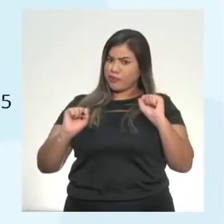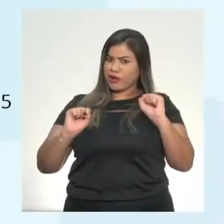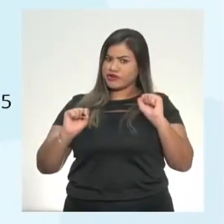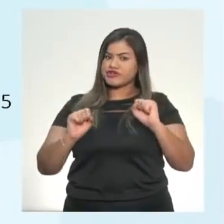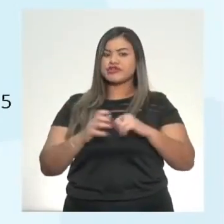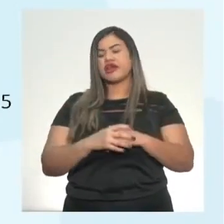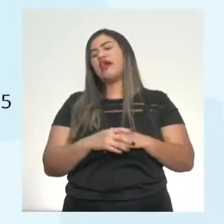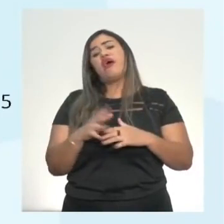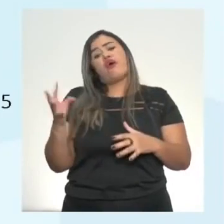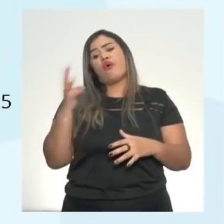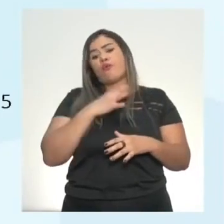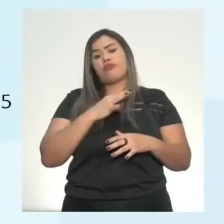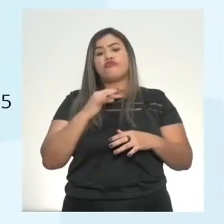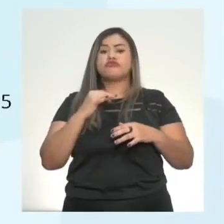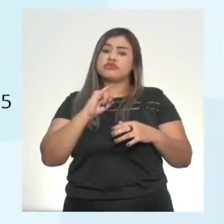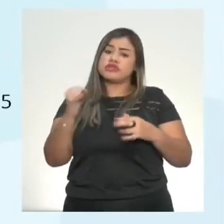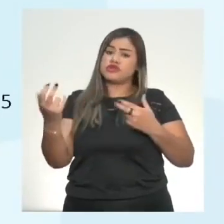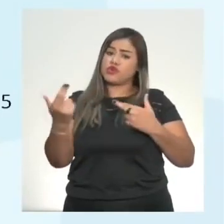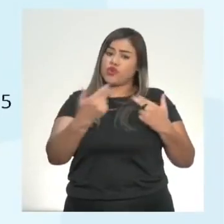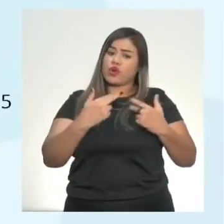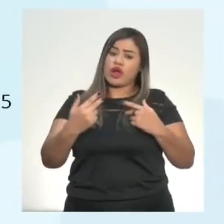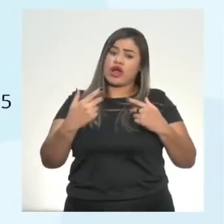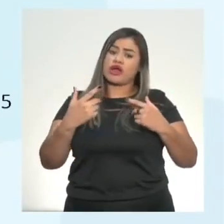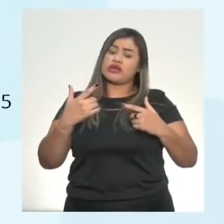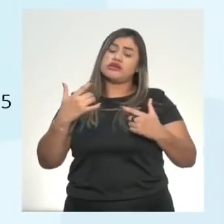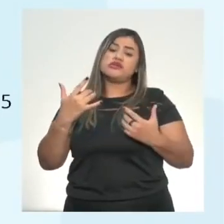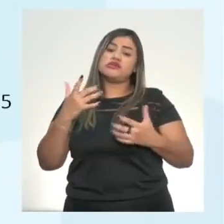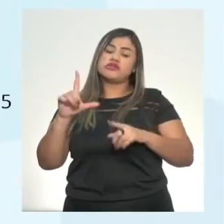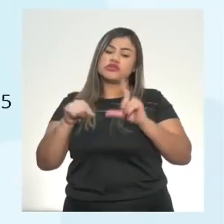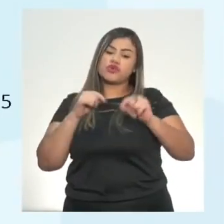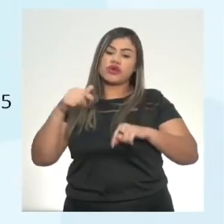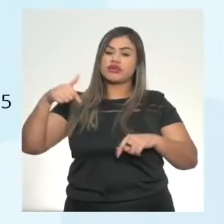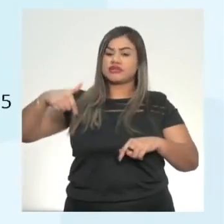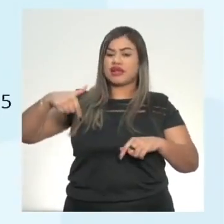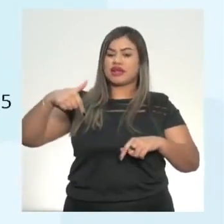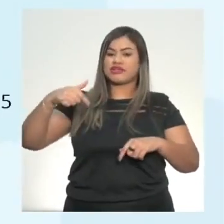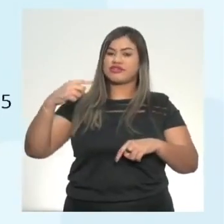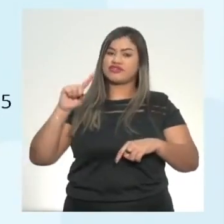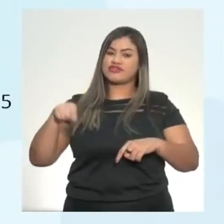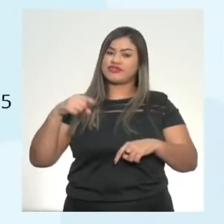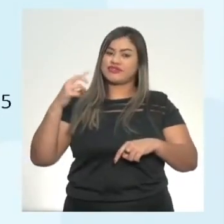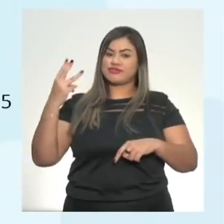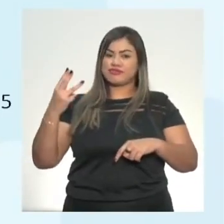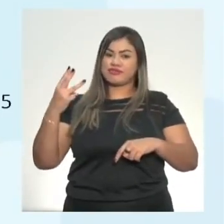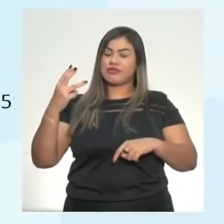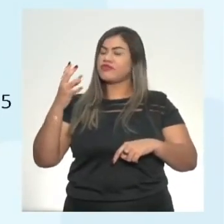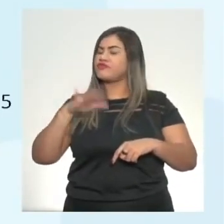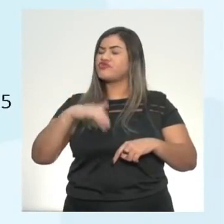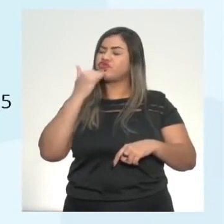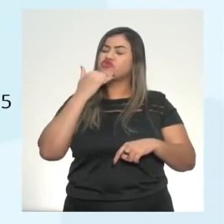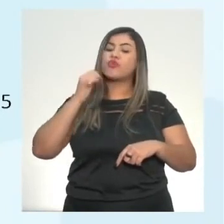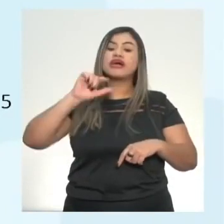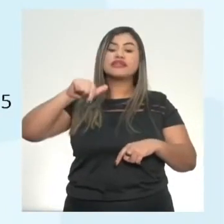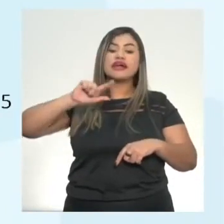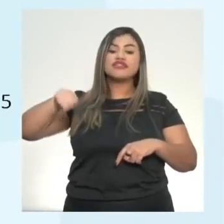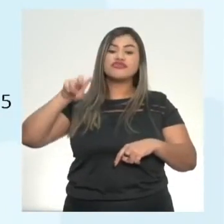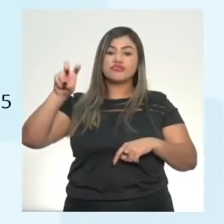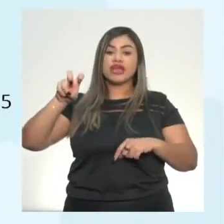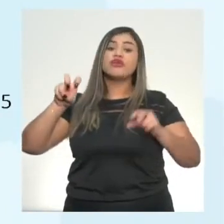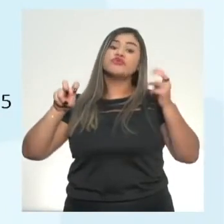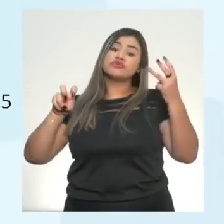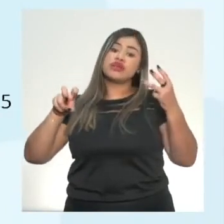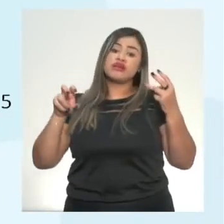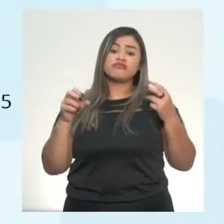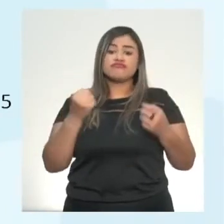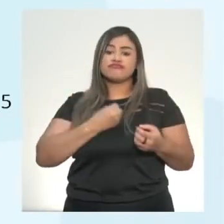É claro que se elas são semelhantes, se eu escolhesse o 7,5 e o 3, é claro que vai dar o mesmo valor. Então, eu vou fazer com o